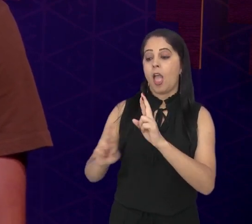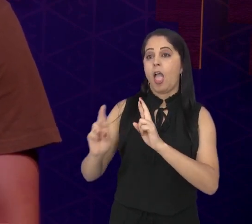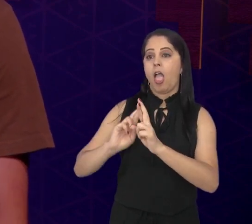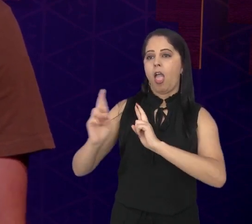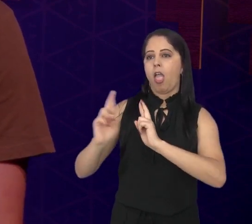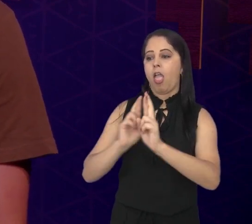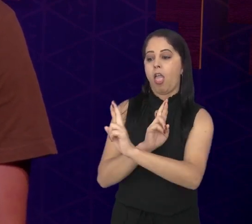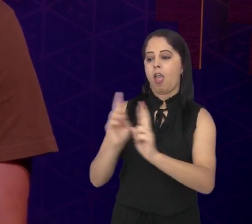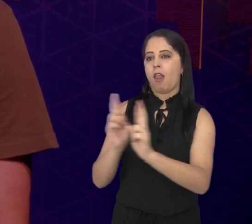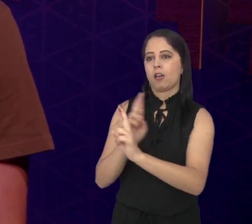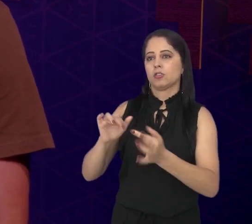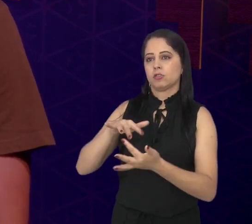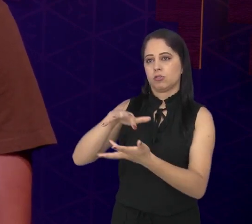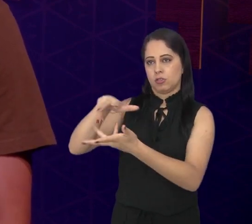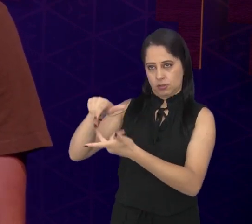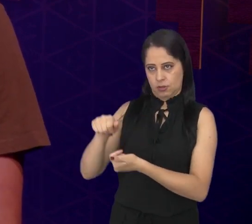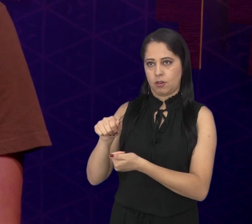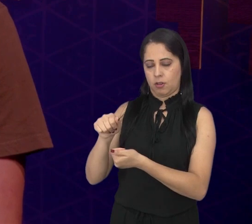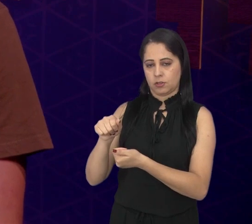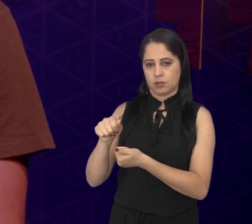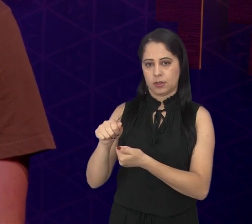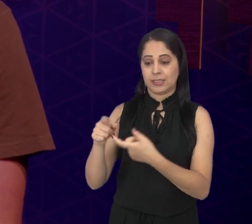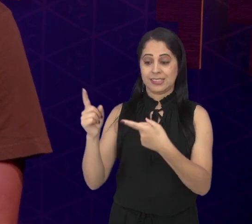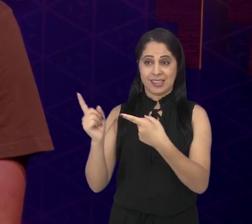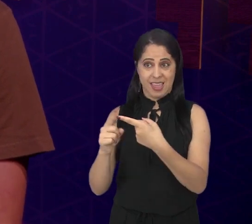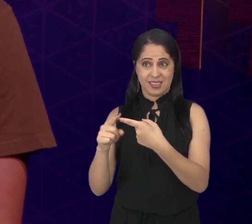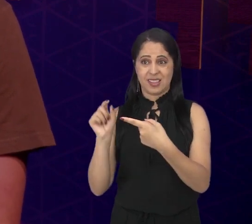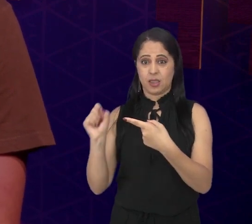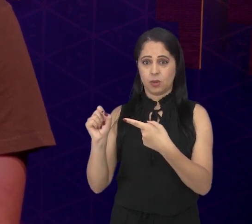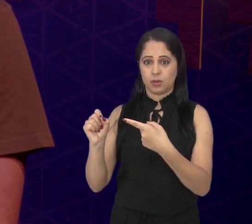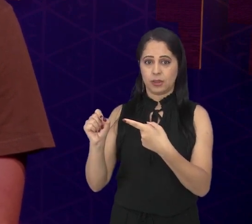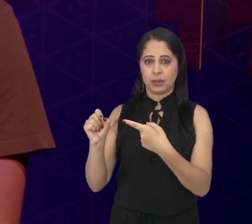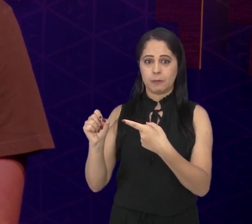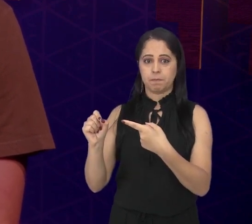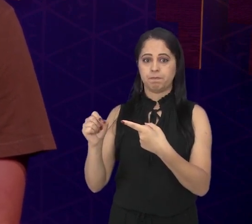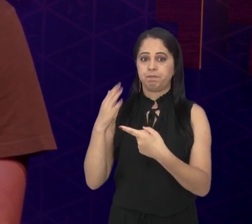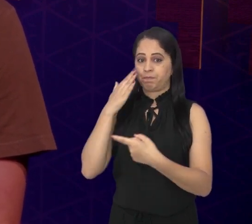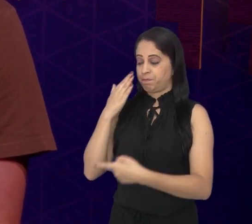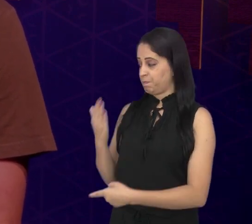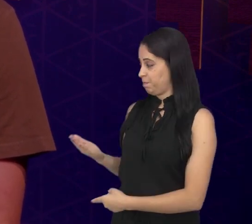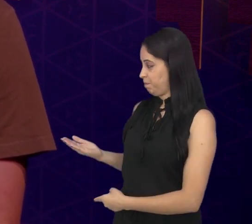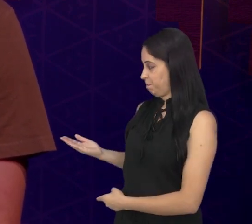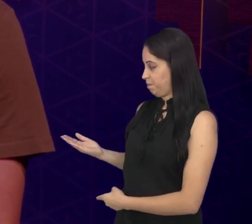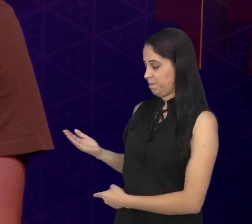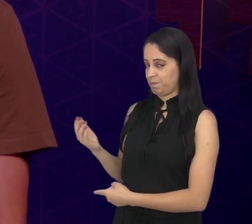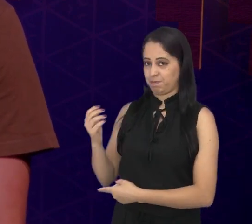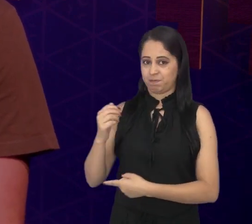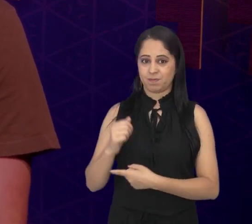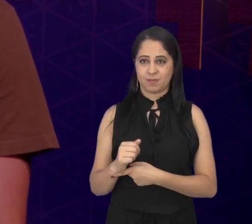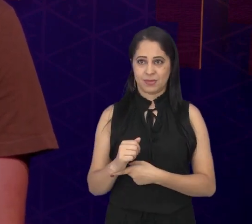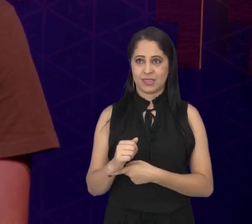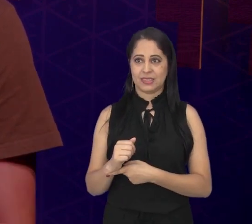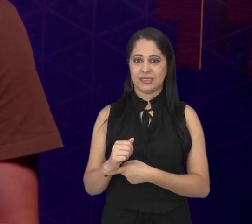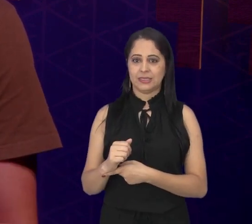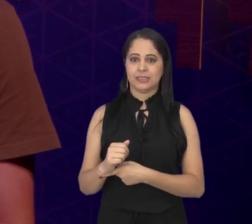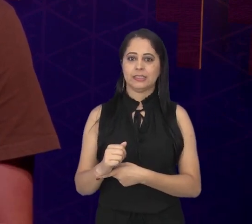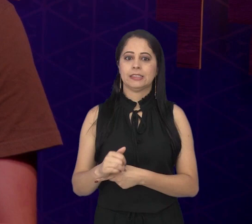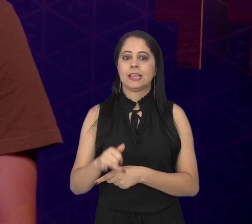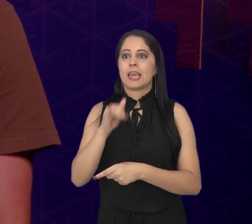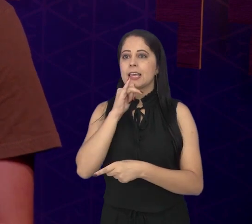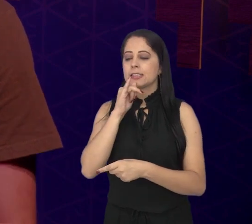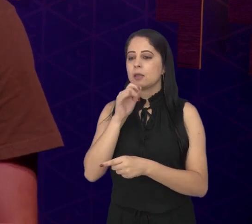de relações internacionais, de relacionamento internacional? É você fazer alianças,